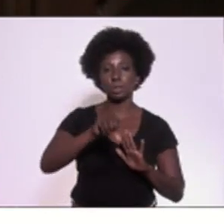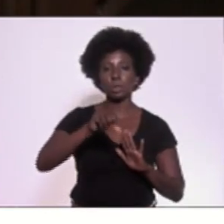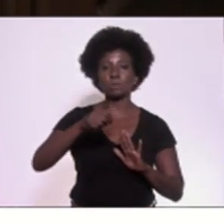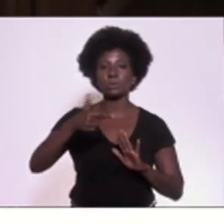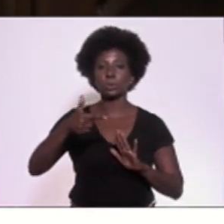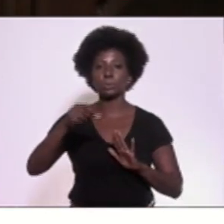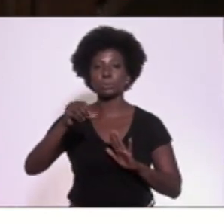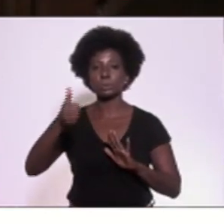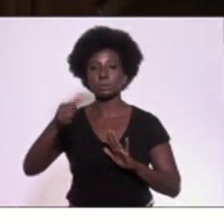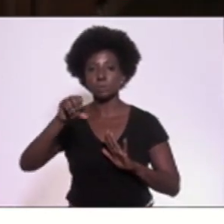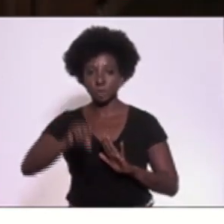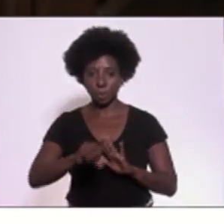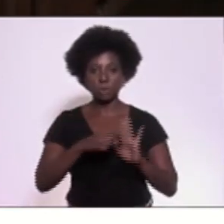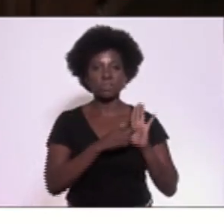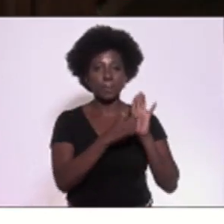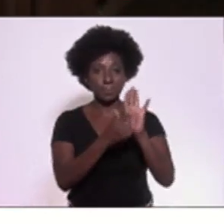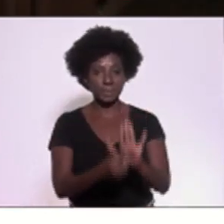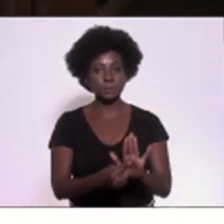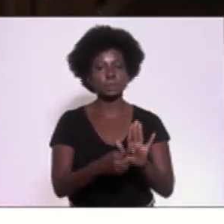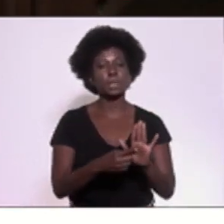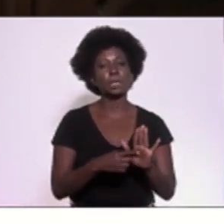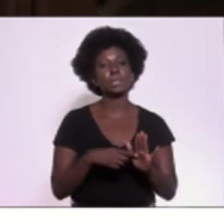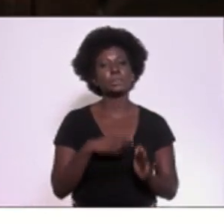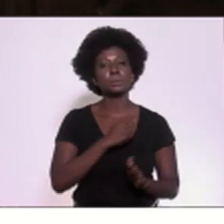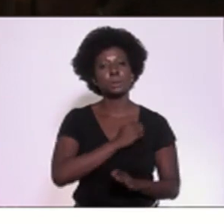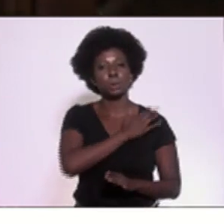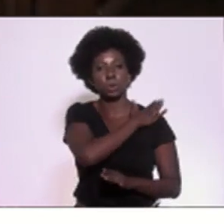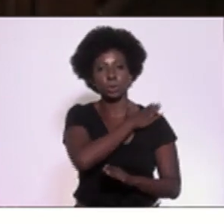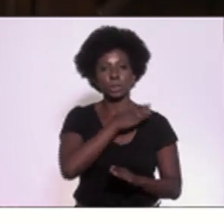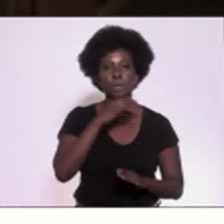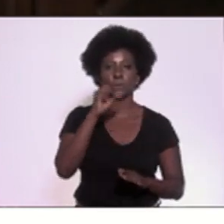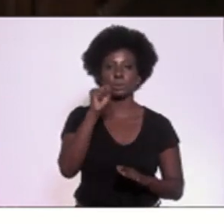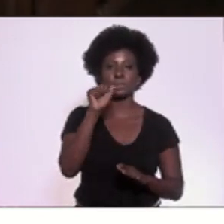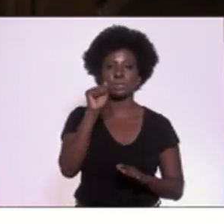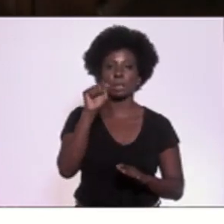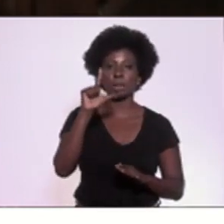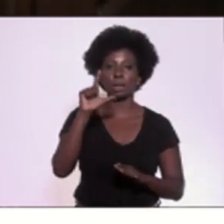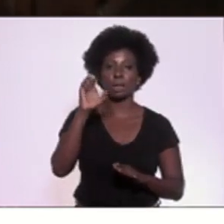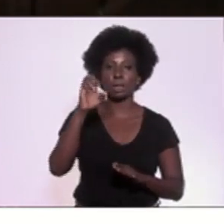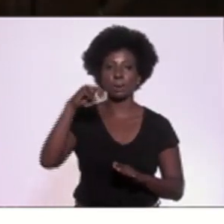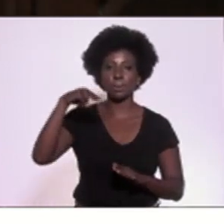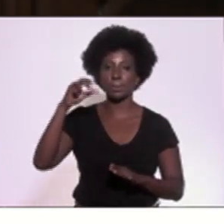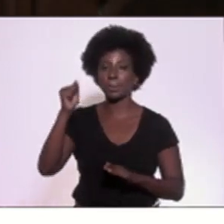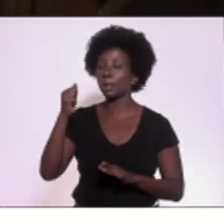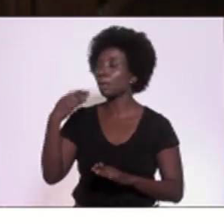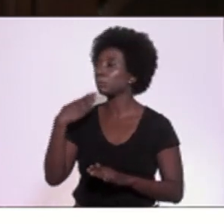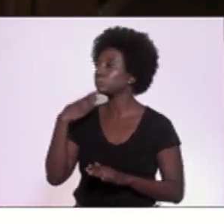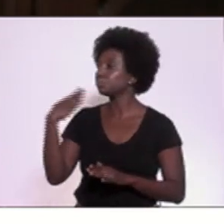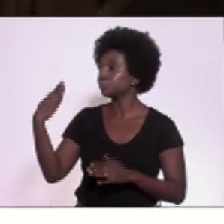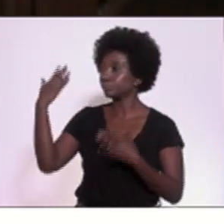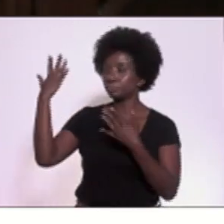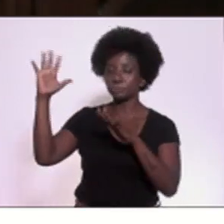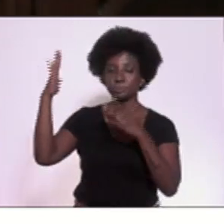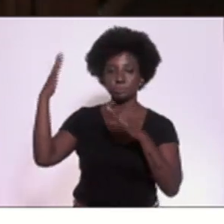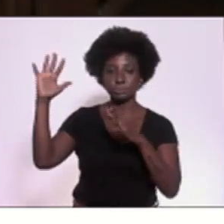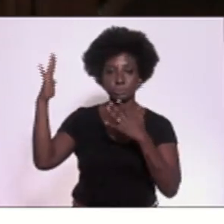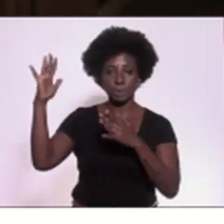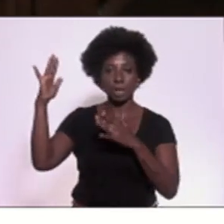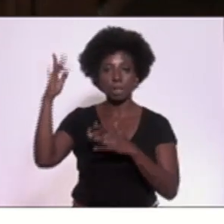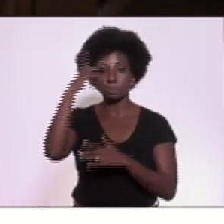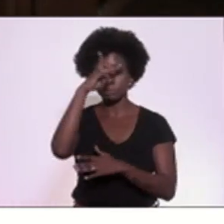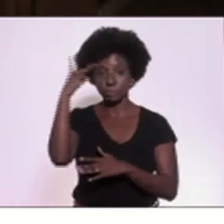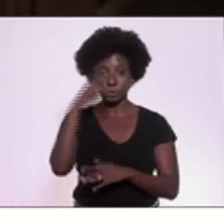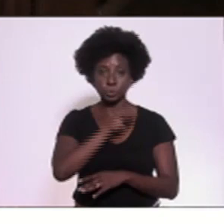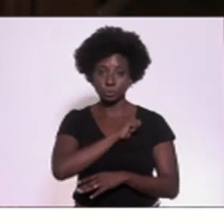139/2019. Apresentada pelo Coronel Salema. Eu quero saudar a presença da comunidade de São Gonçalo.